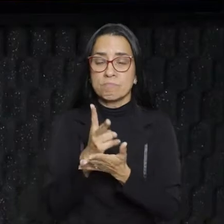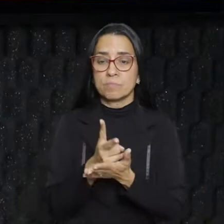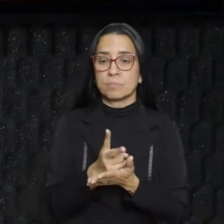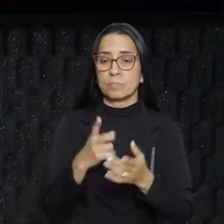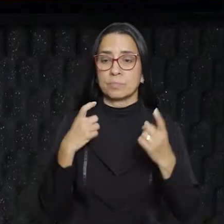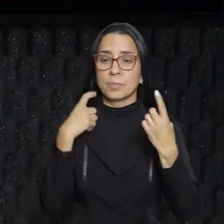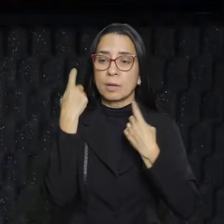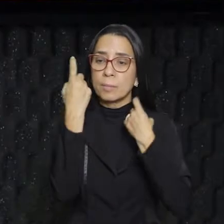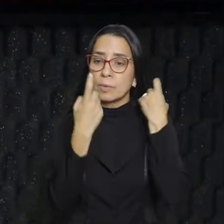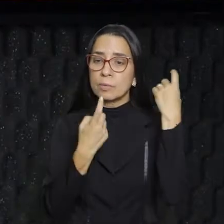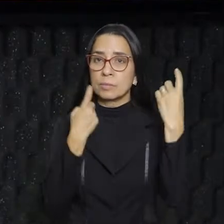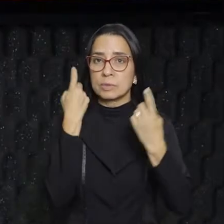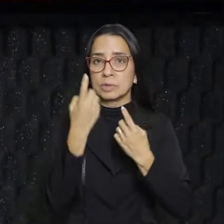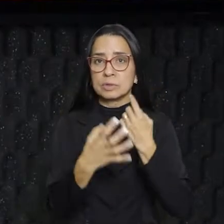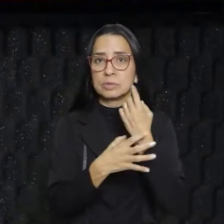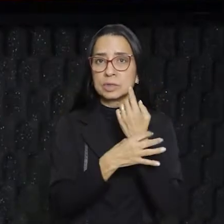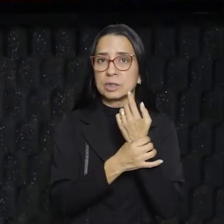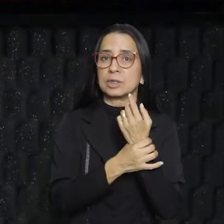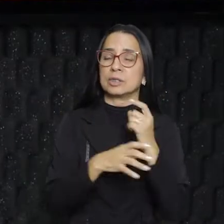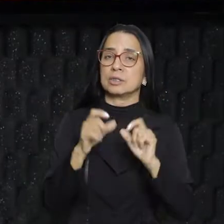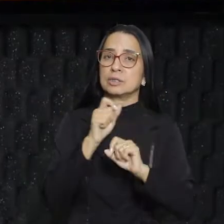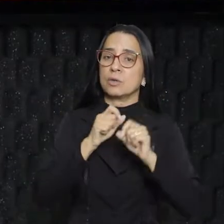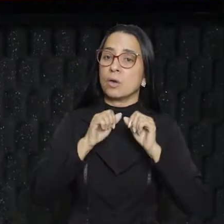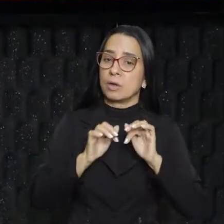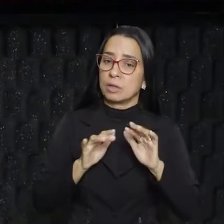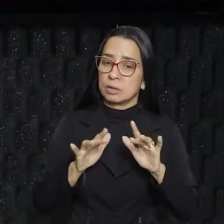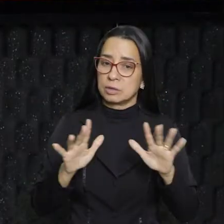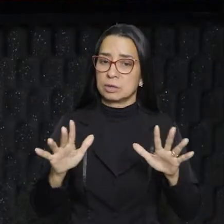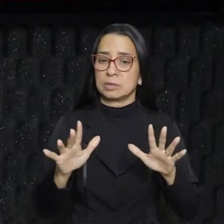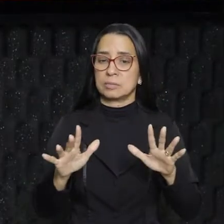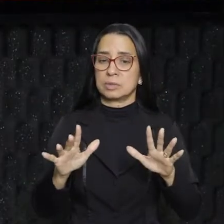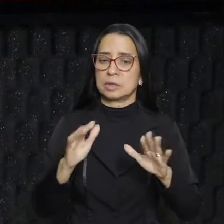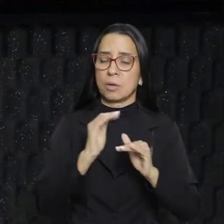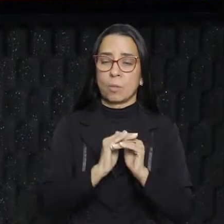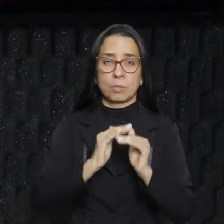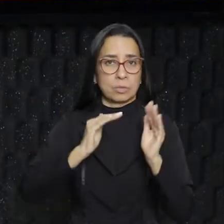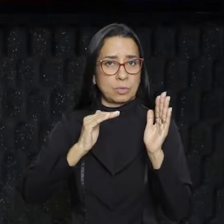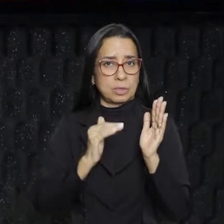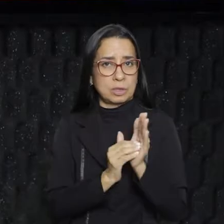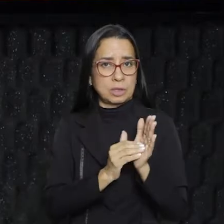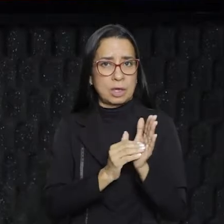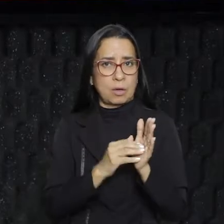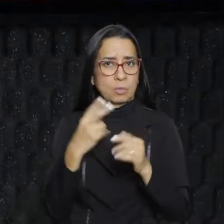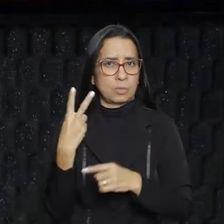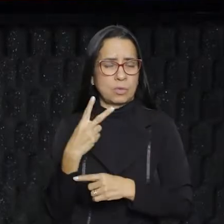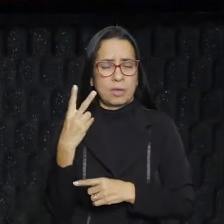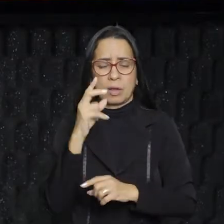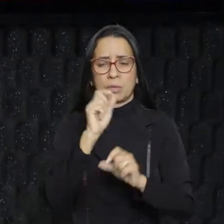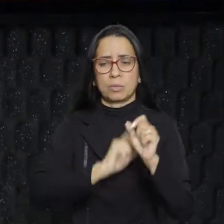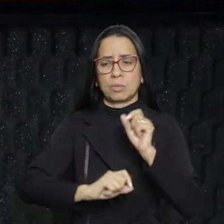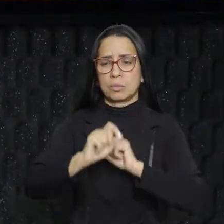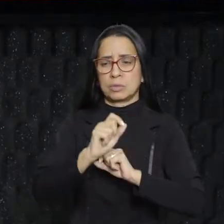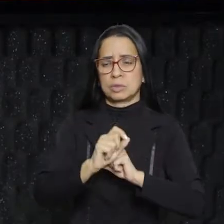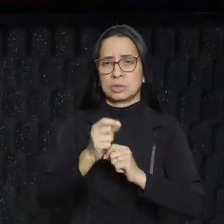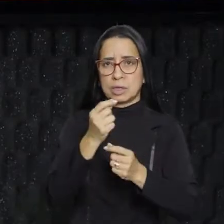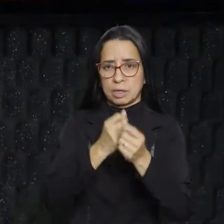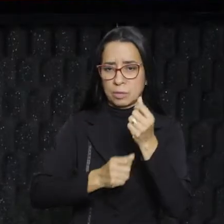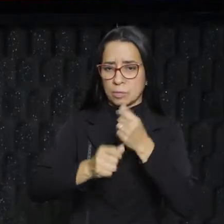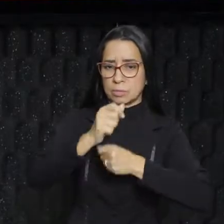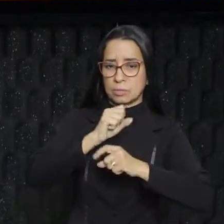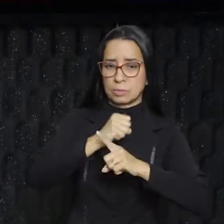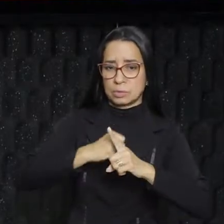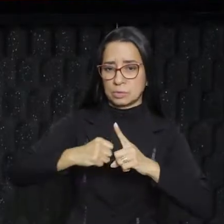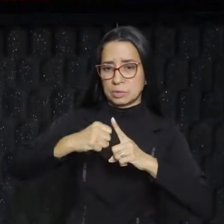de garantir uma transmissão integral das vantagens econômicas e sociais adquiridas tem